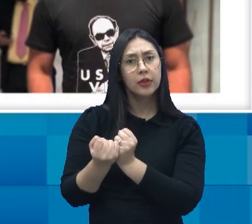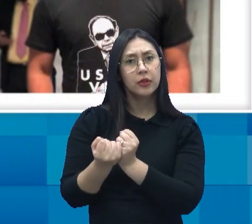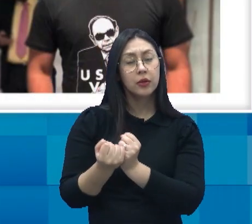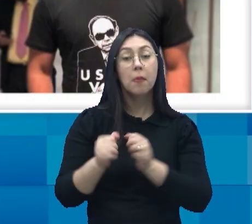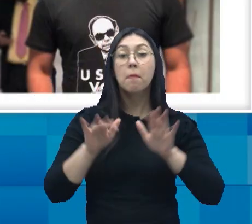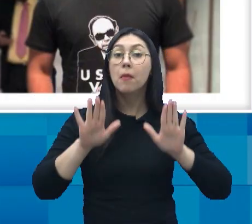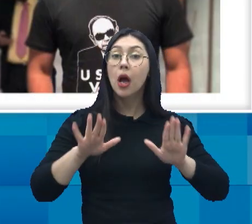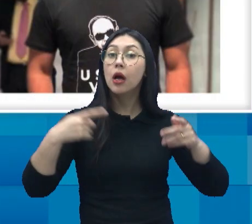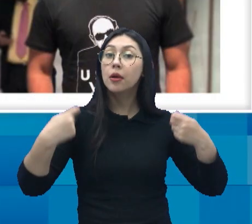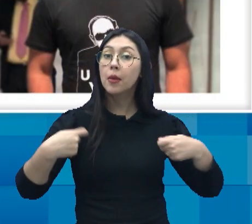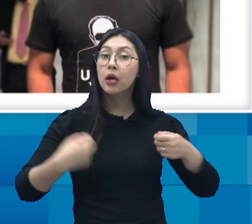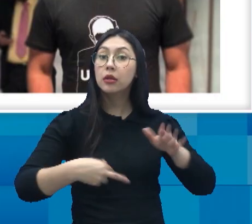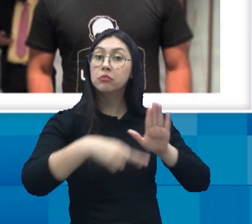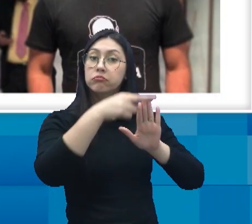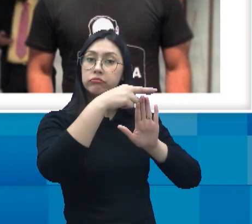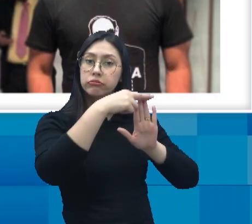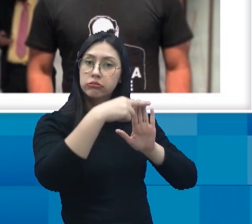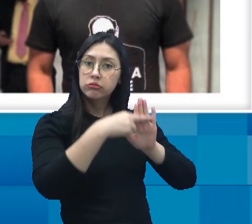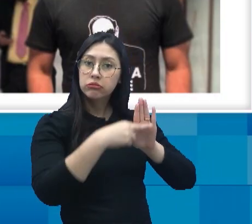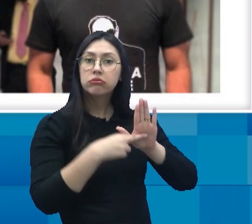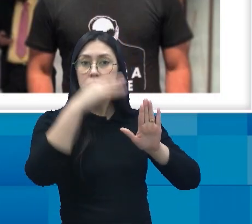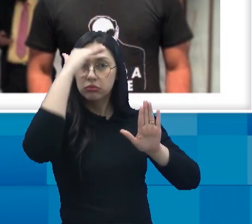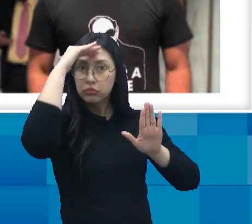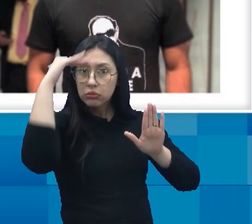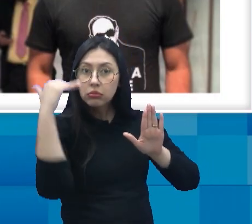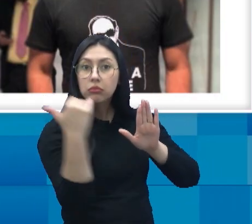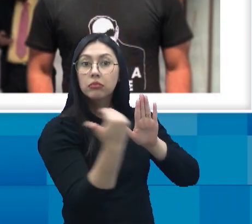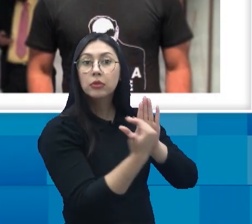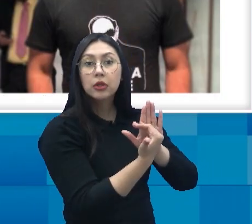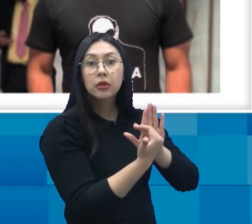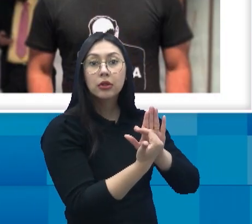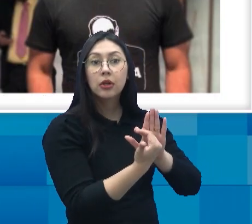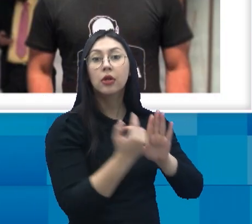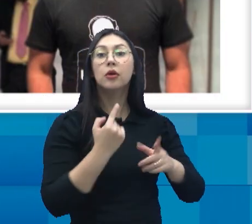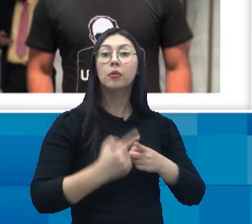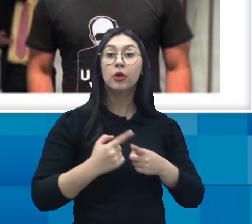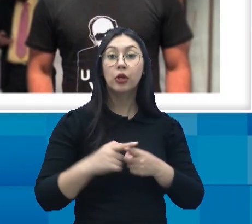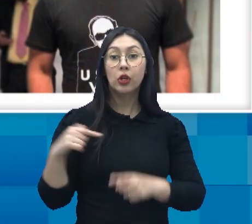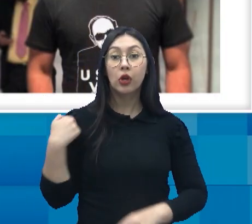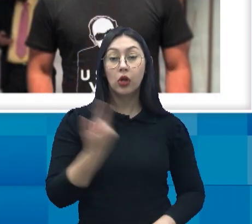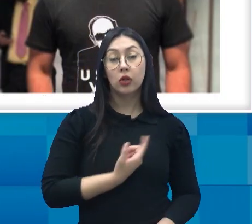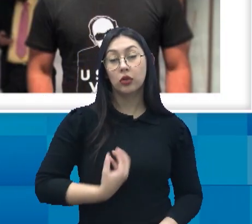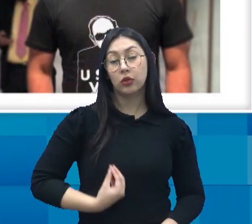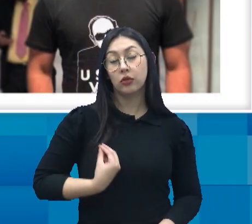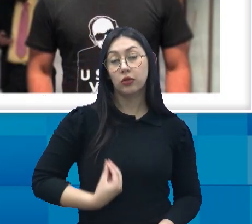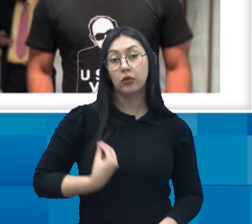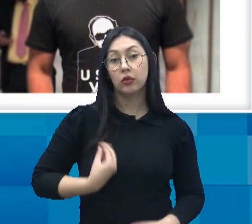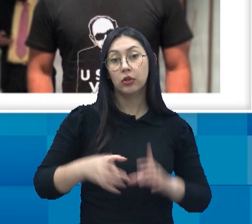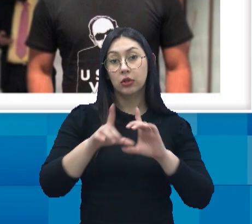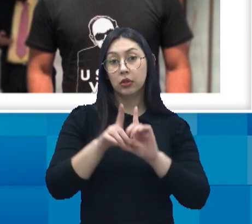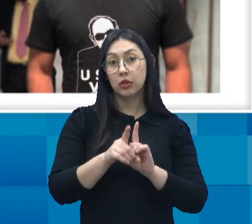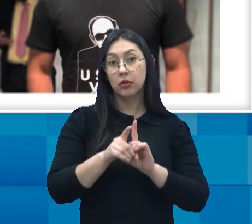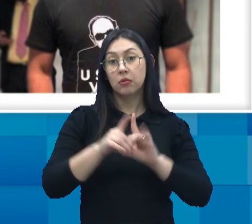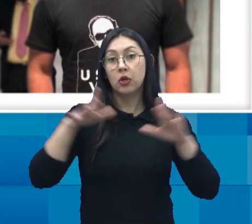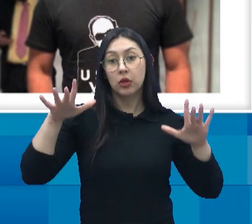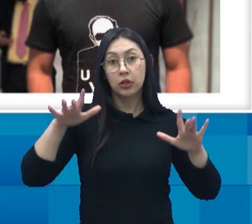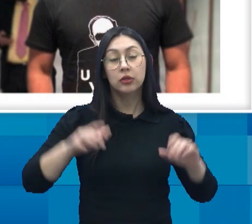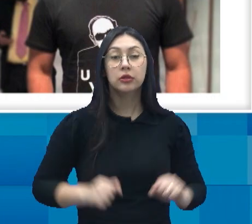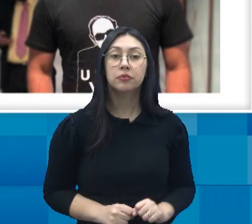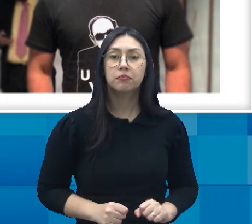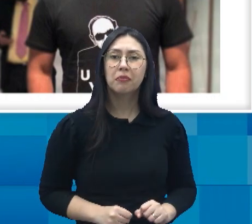o devido processo legal, porque vivemos numa democracia. Se fosse